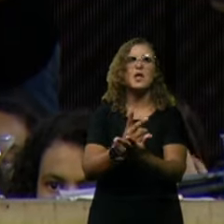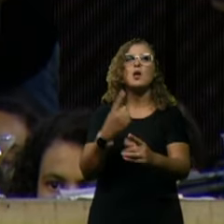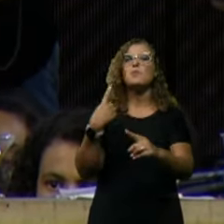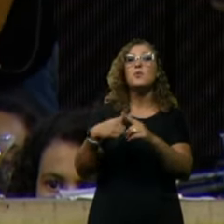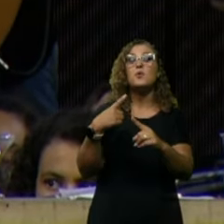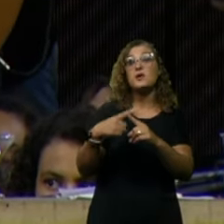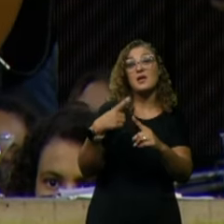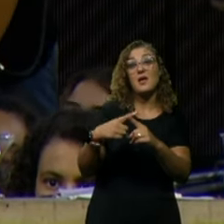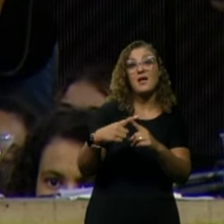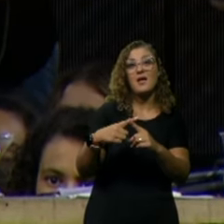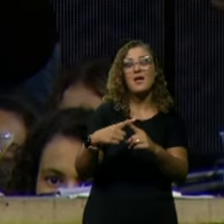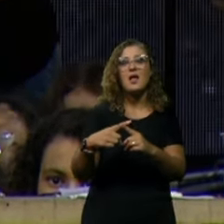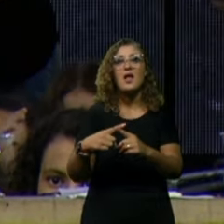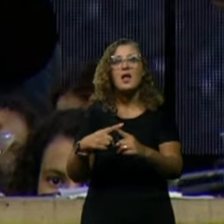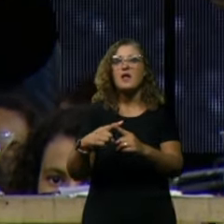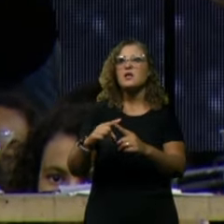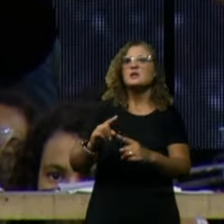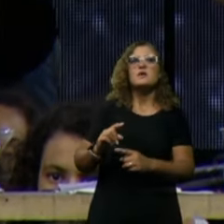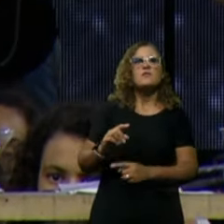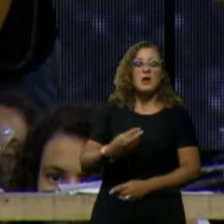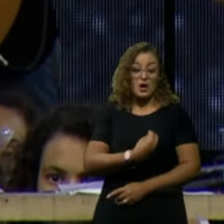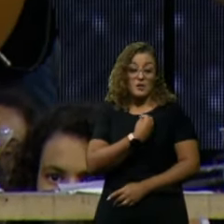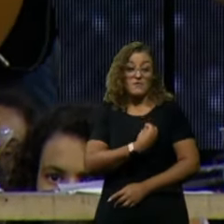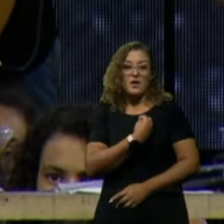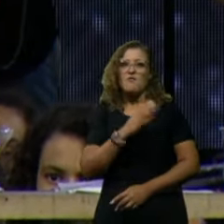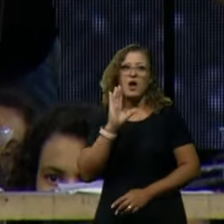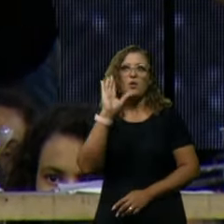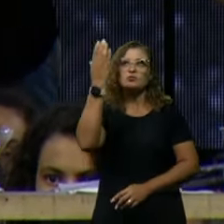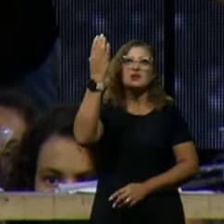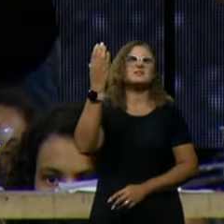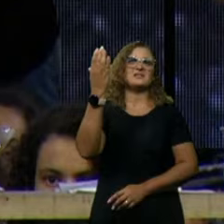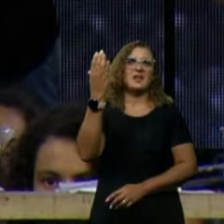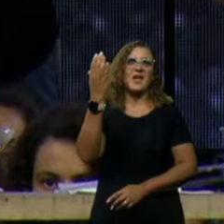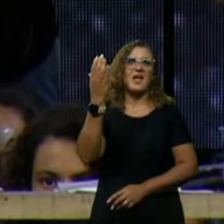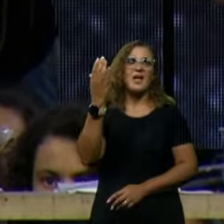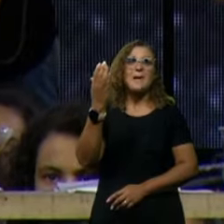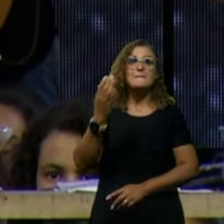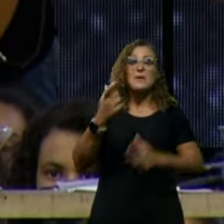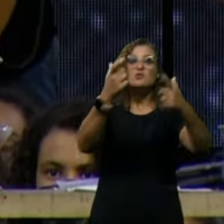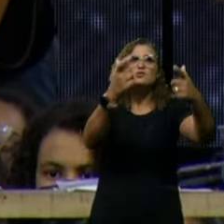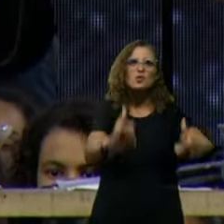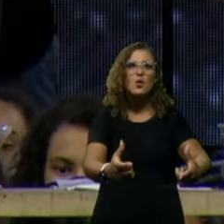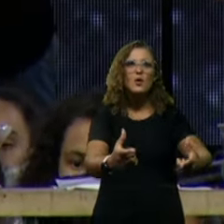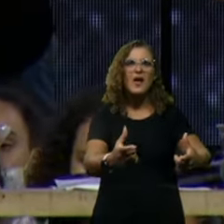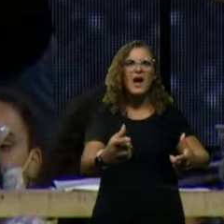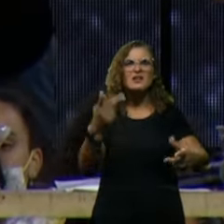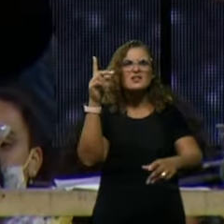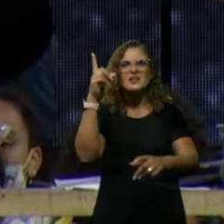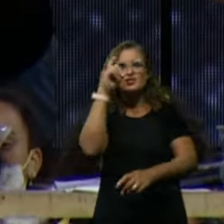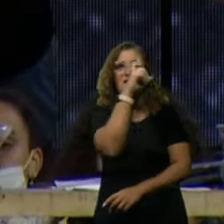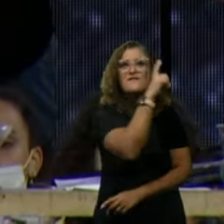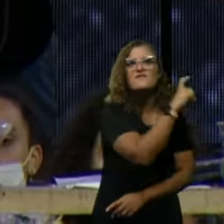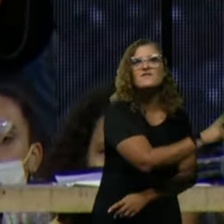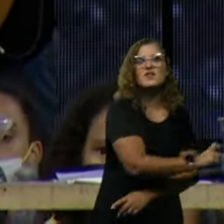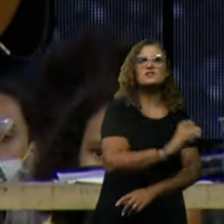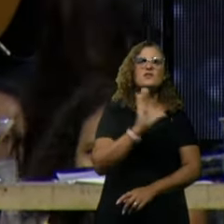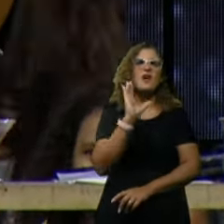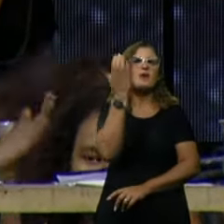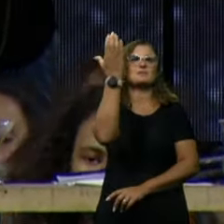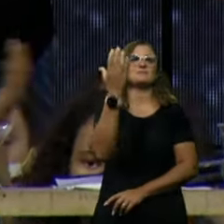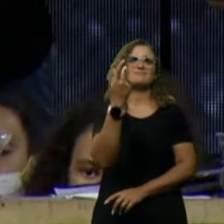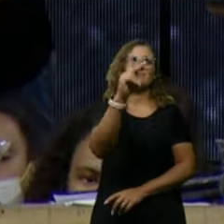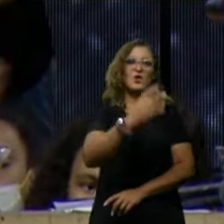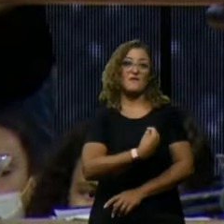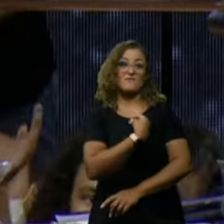de evitar a mas se tu estiveres comigo eu vou passar contigo minha